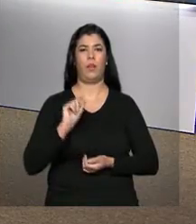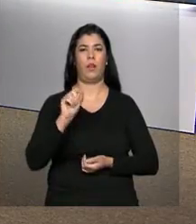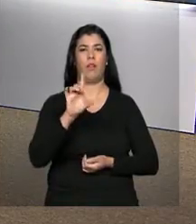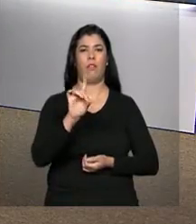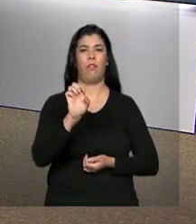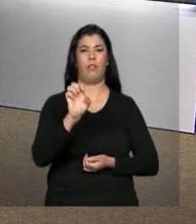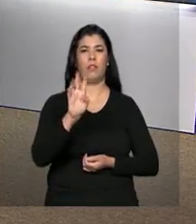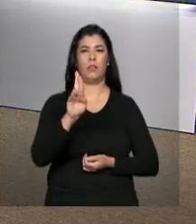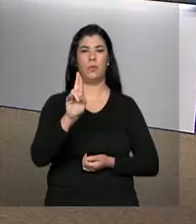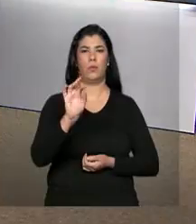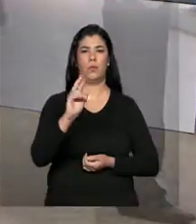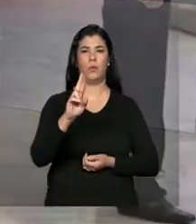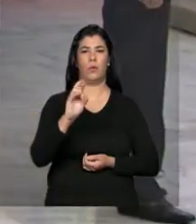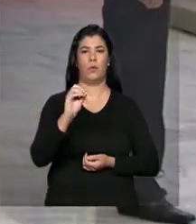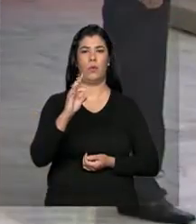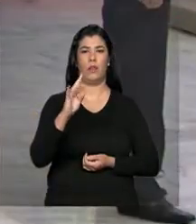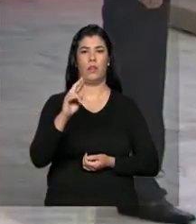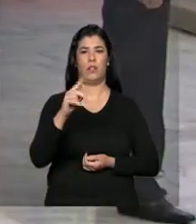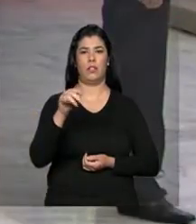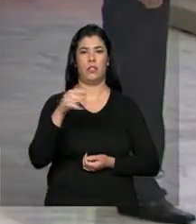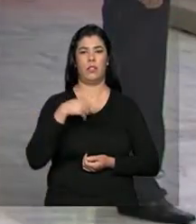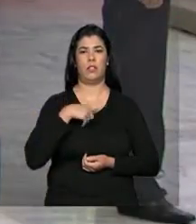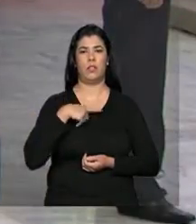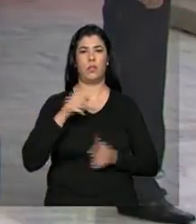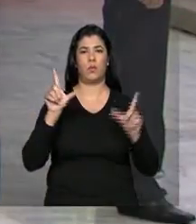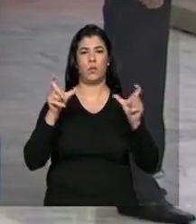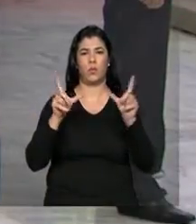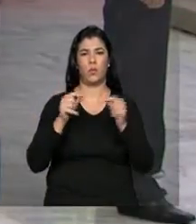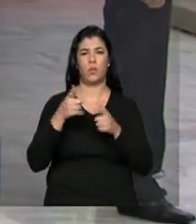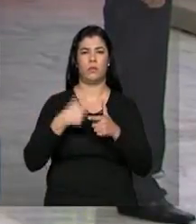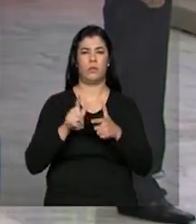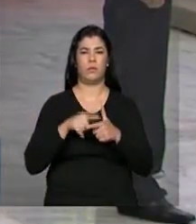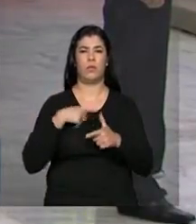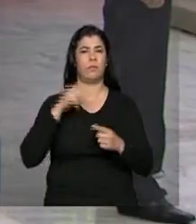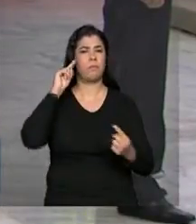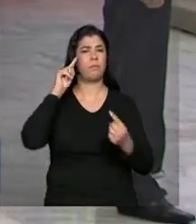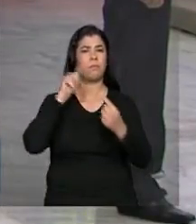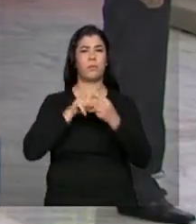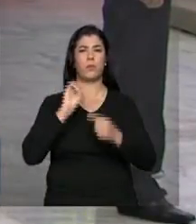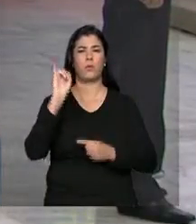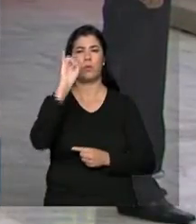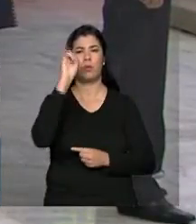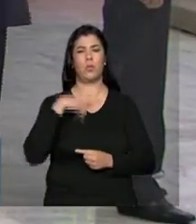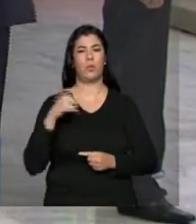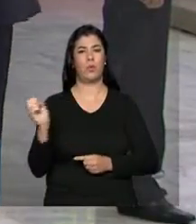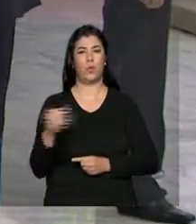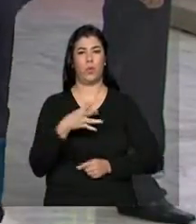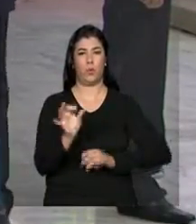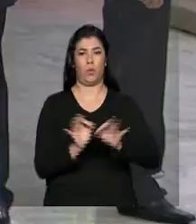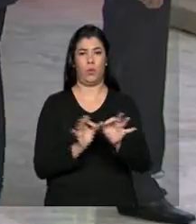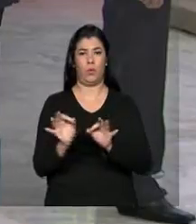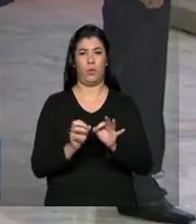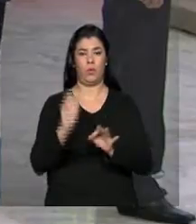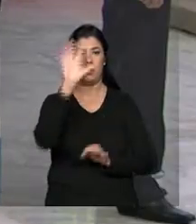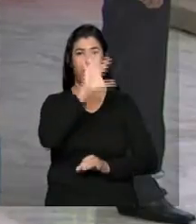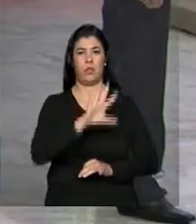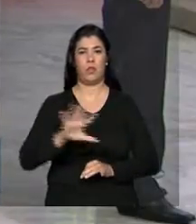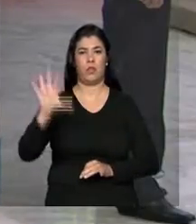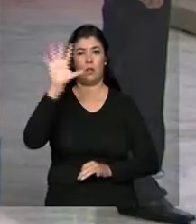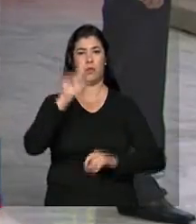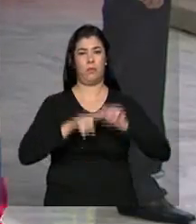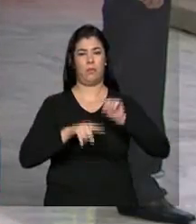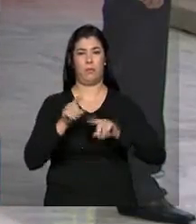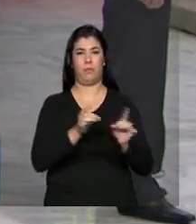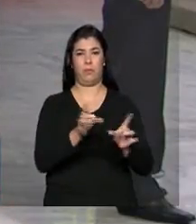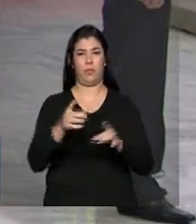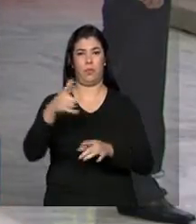Desburocratizar, Daniele, o processo de exportação no país deve realmente ser o ponto-chave desse novo Plano Nacional de Exportações. Essa